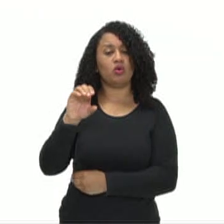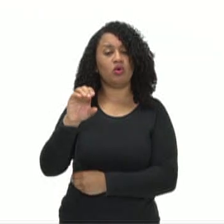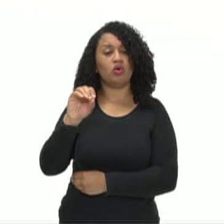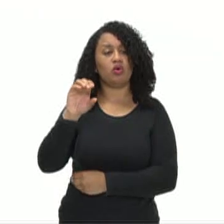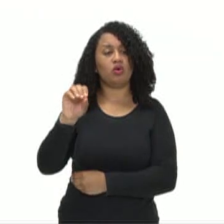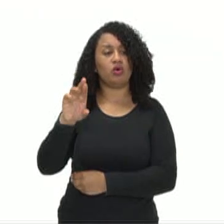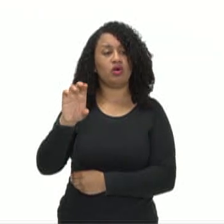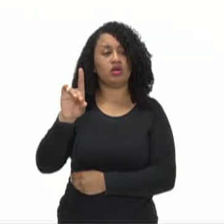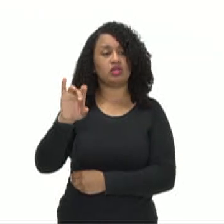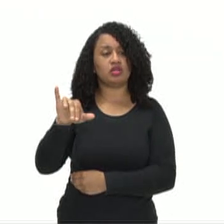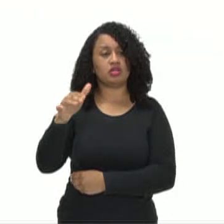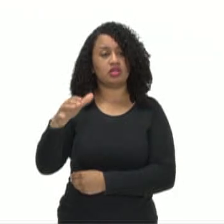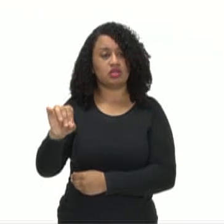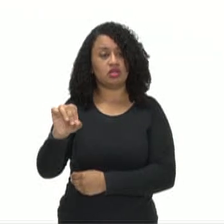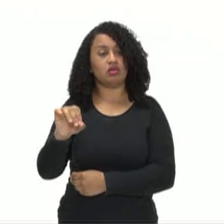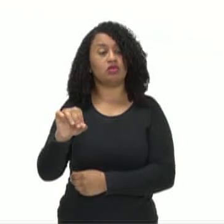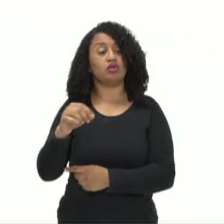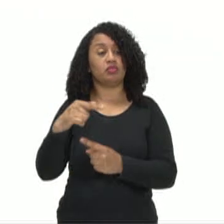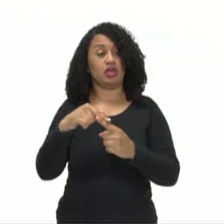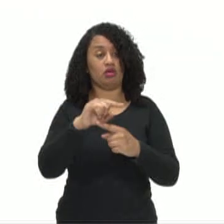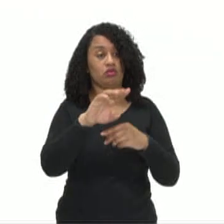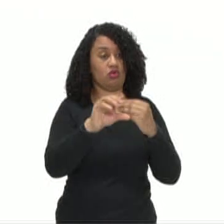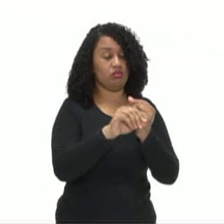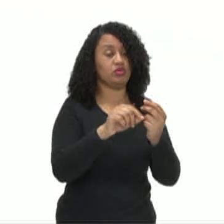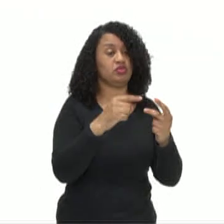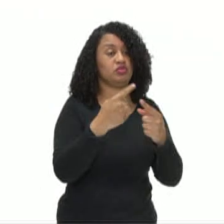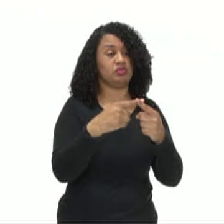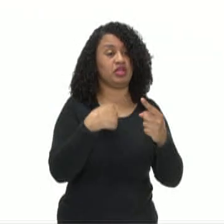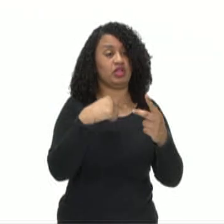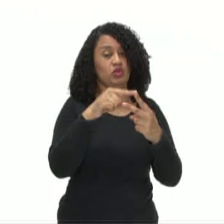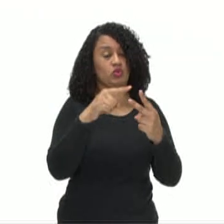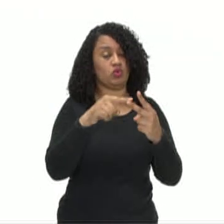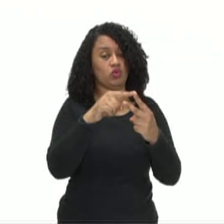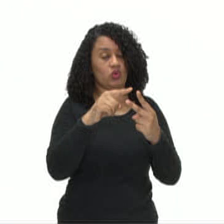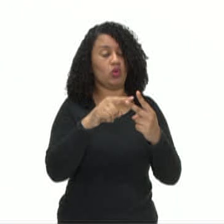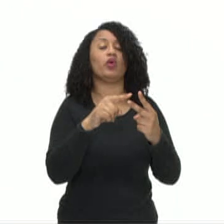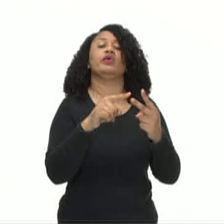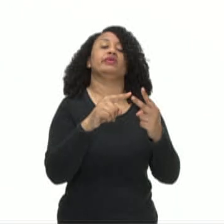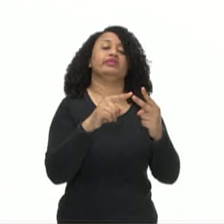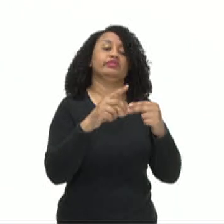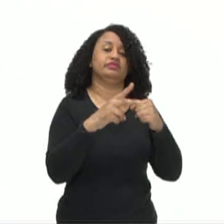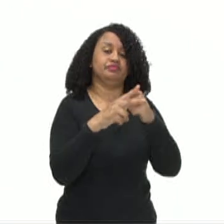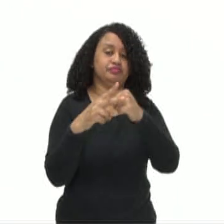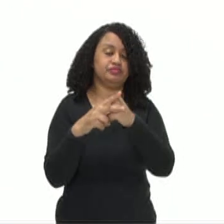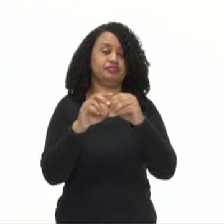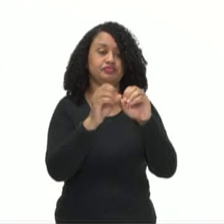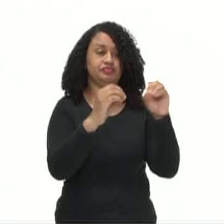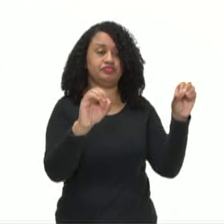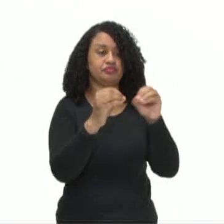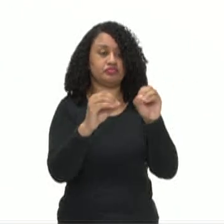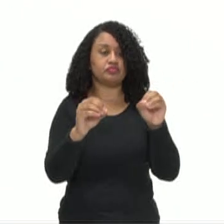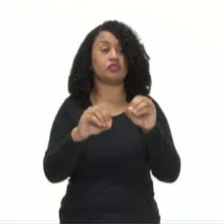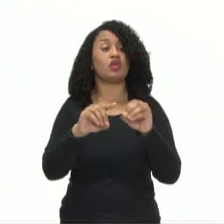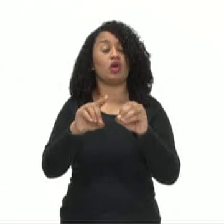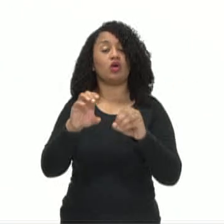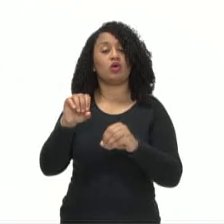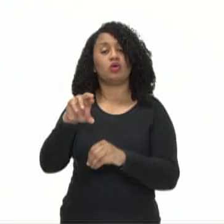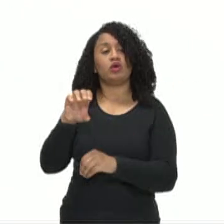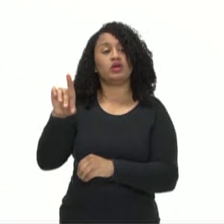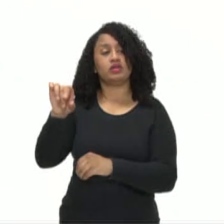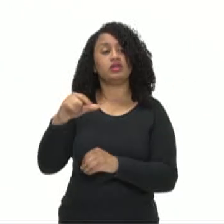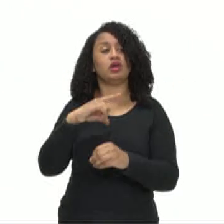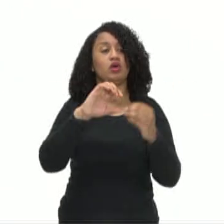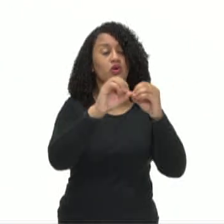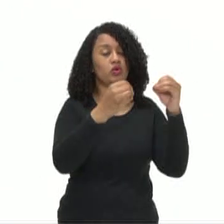há dois verbos ou duas orações, né? O composto por coordenação é aquele que é constituído por